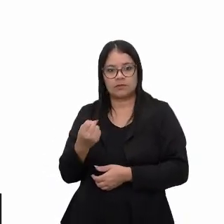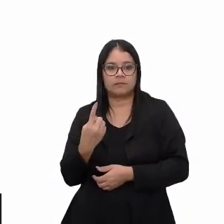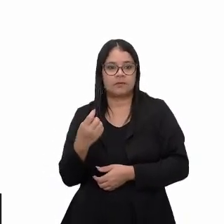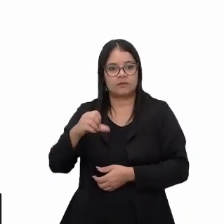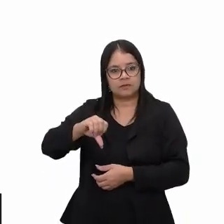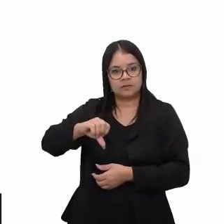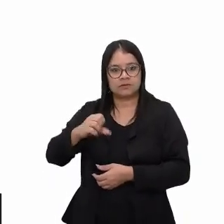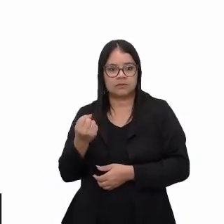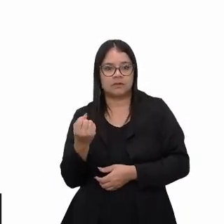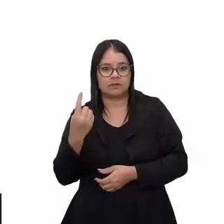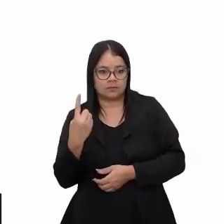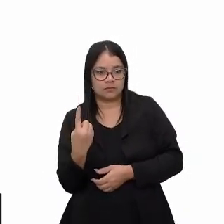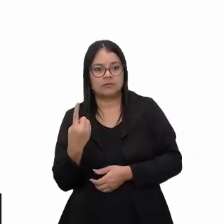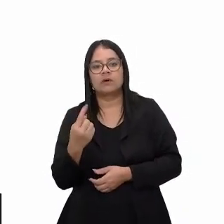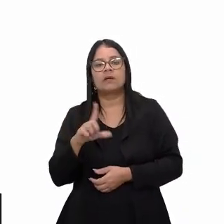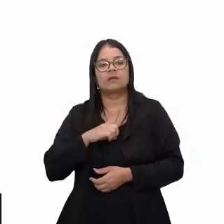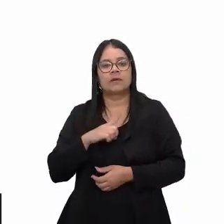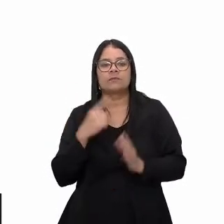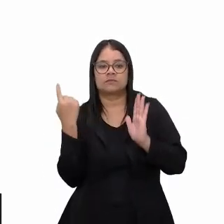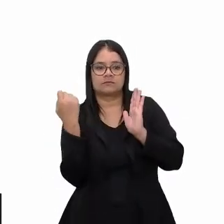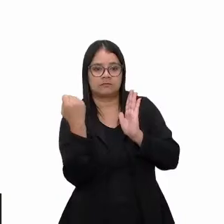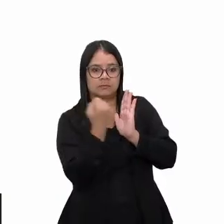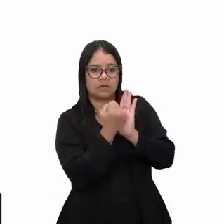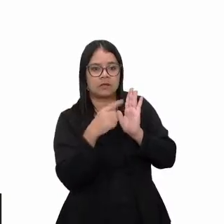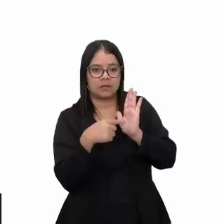um decreto, que é o